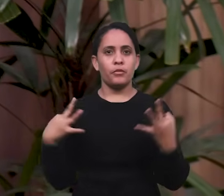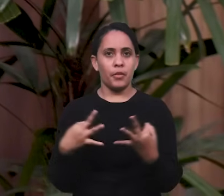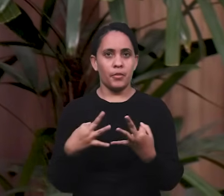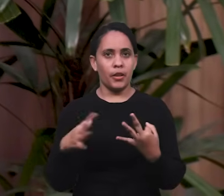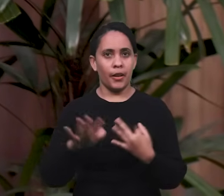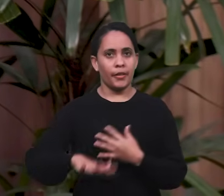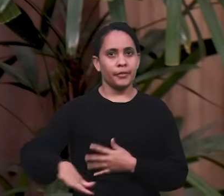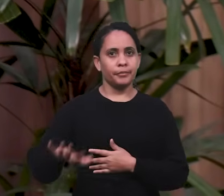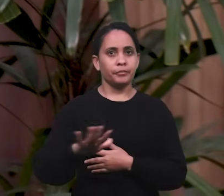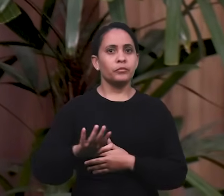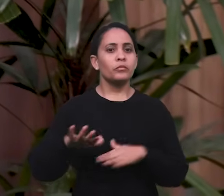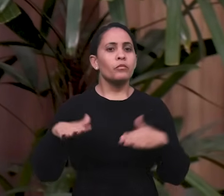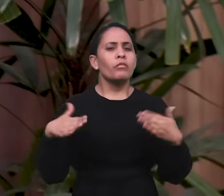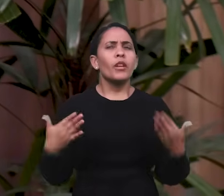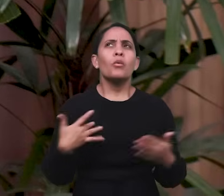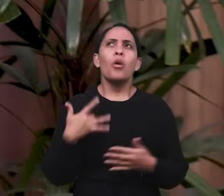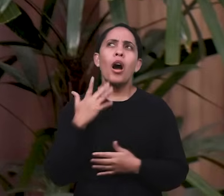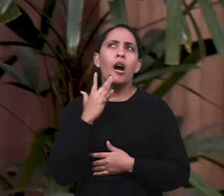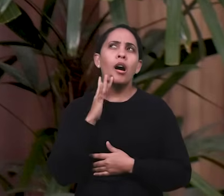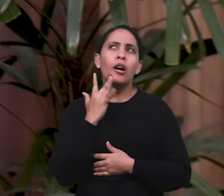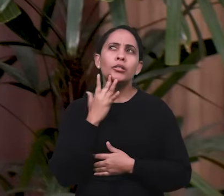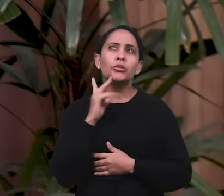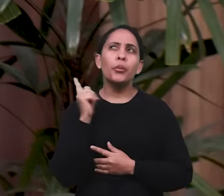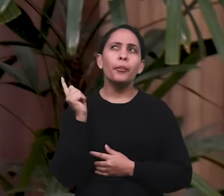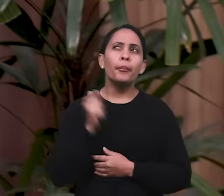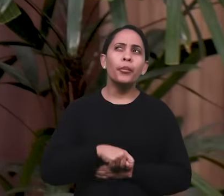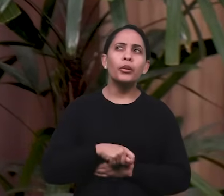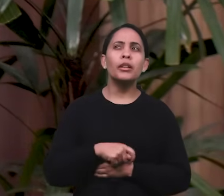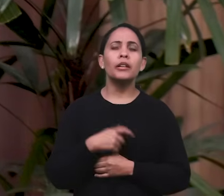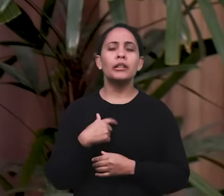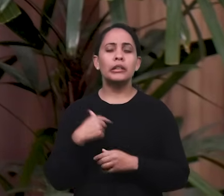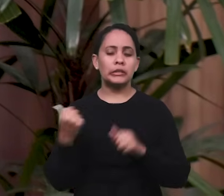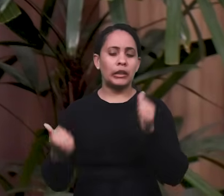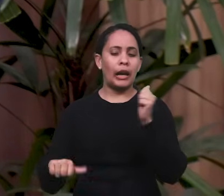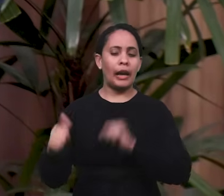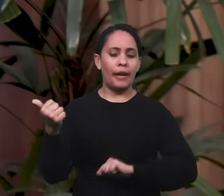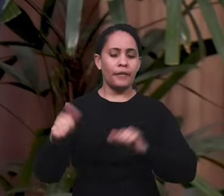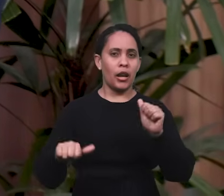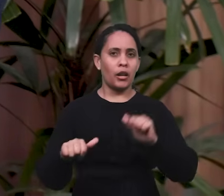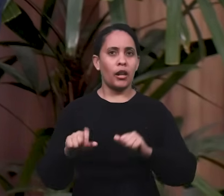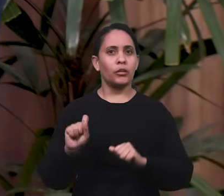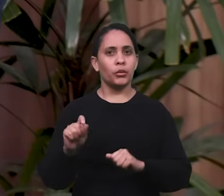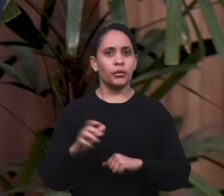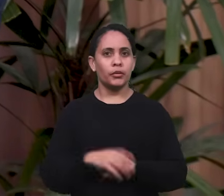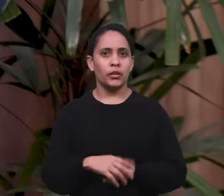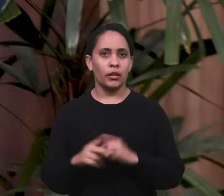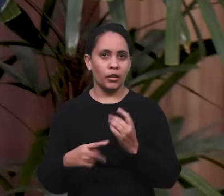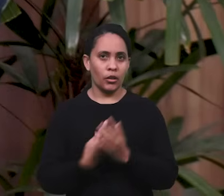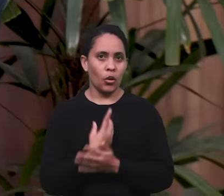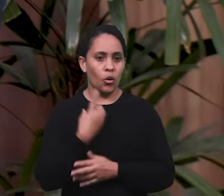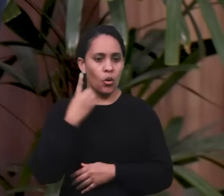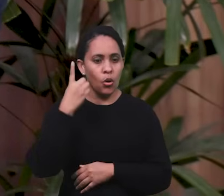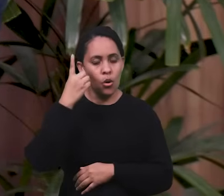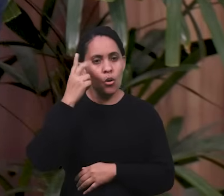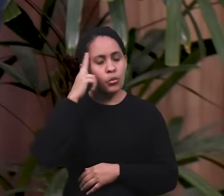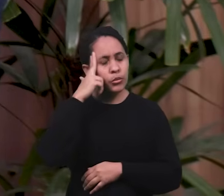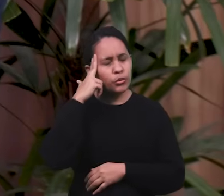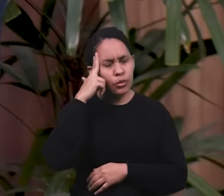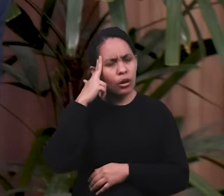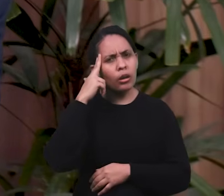familiar, qual é o ponto que eu acho que talvez poderia ser avaliado? É quando ele tem os